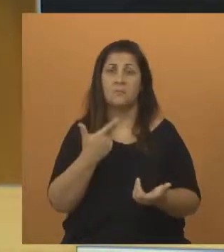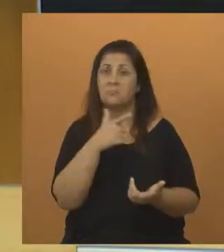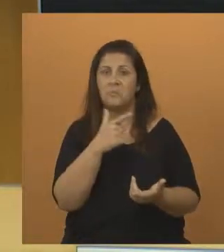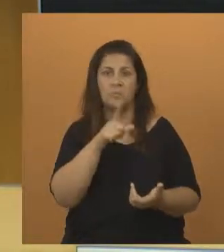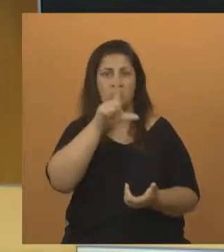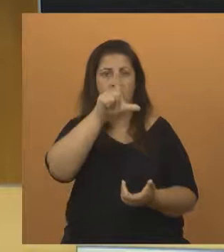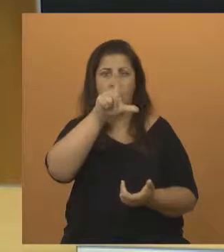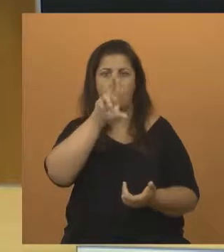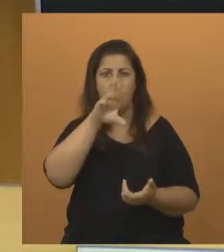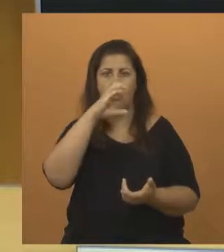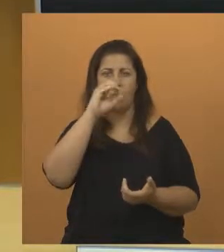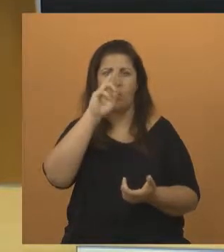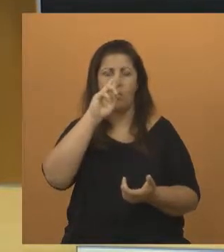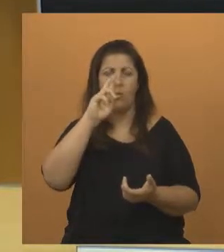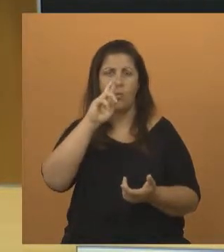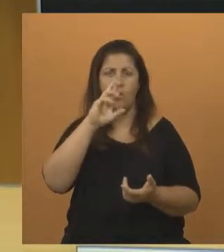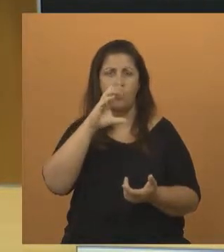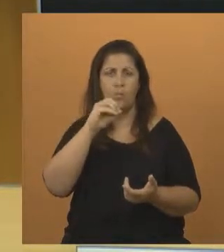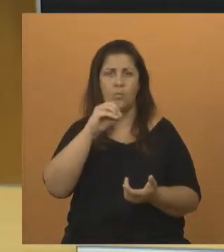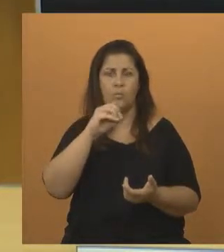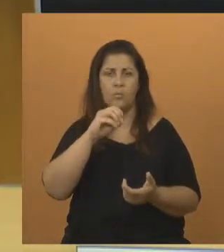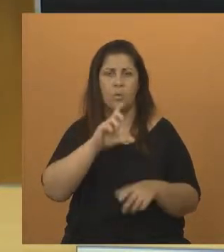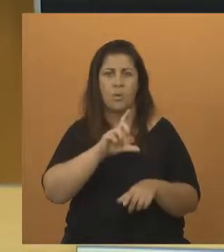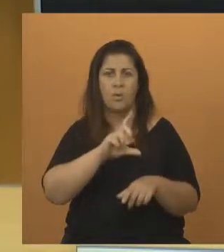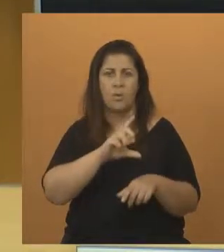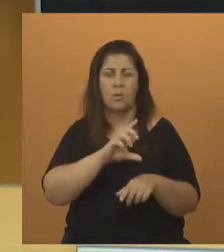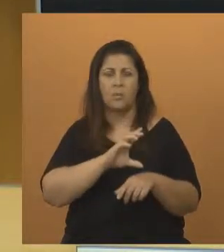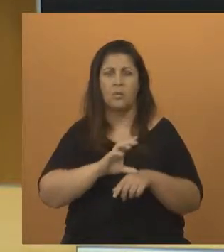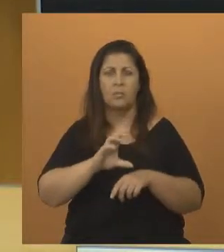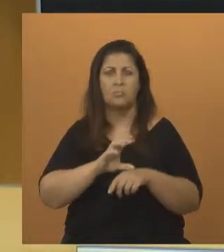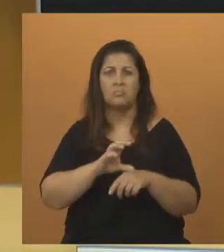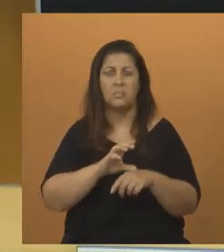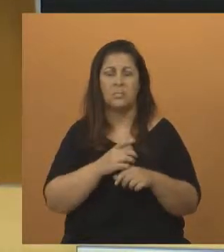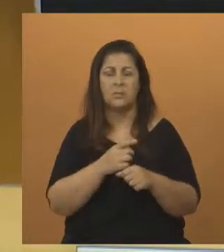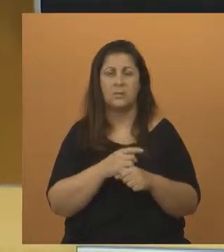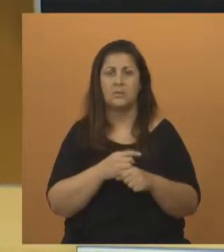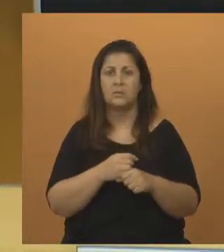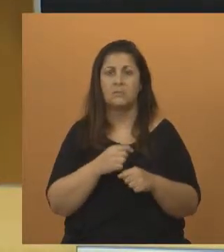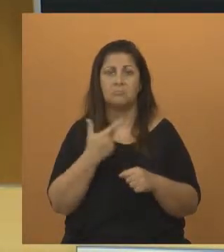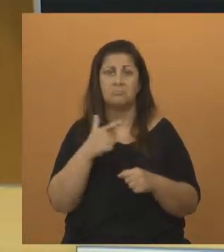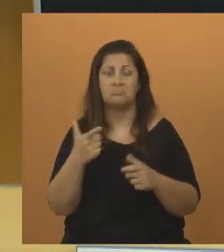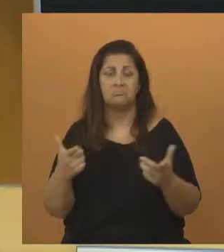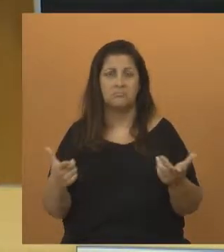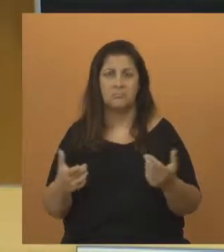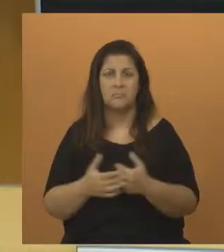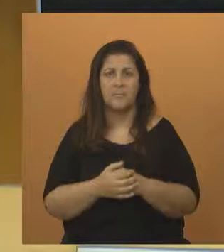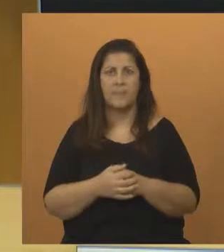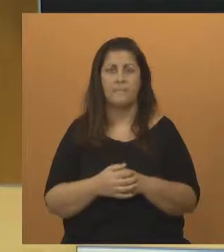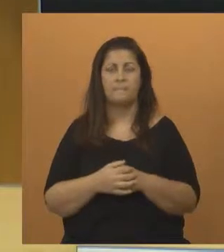lucrativos, e a gente vê a necessidade de hoje o poder público